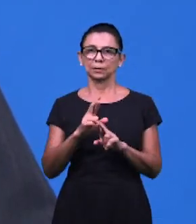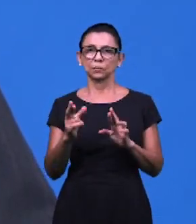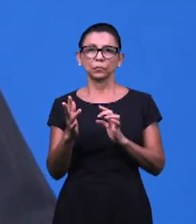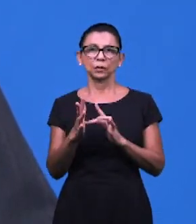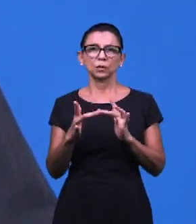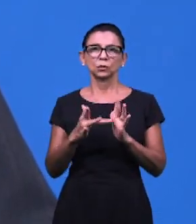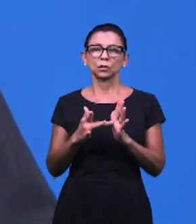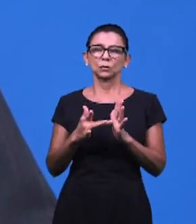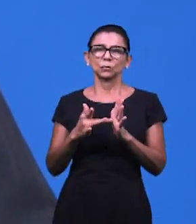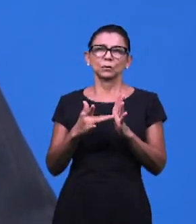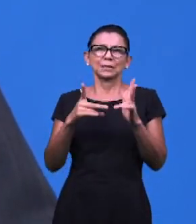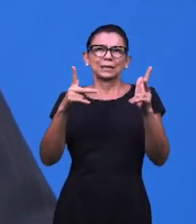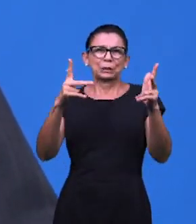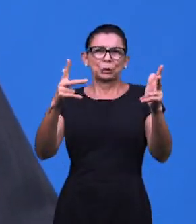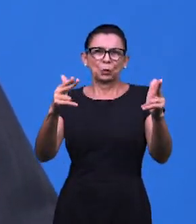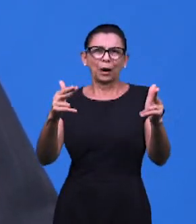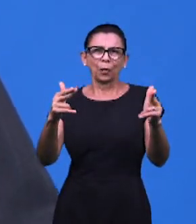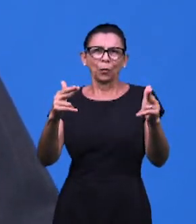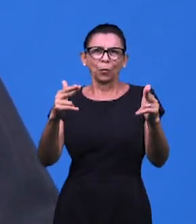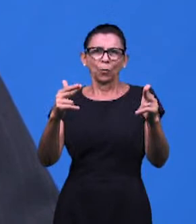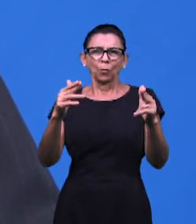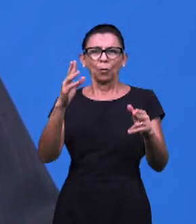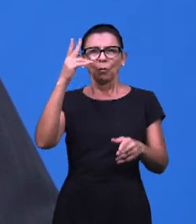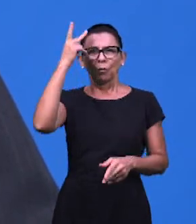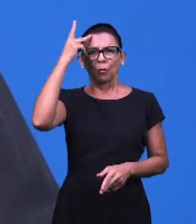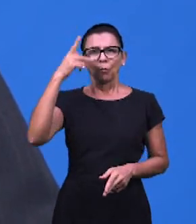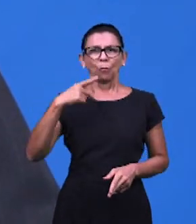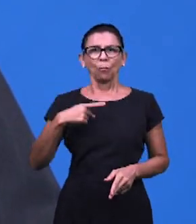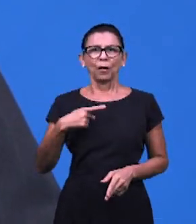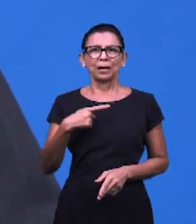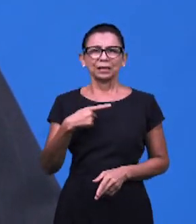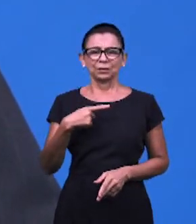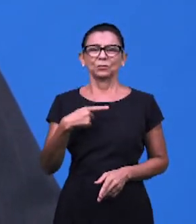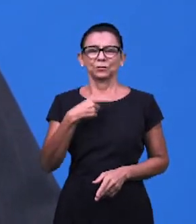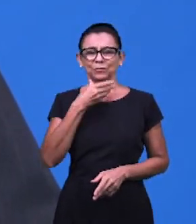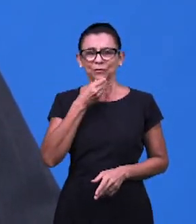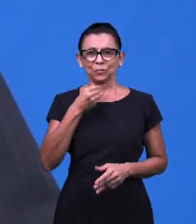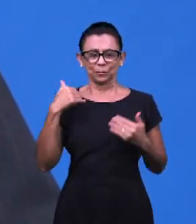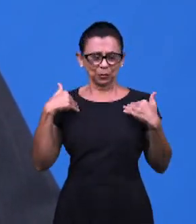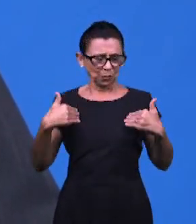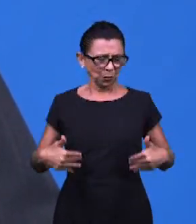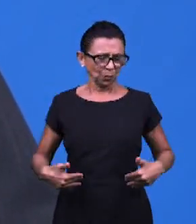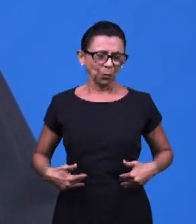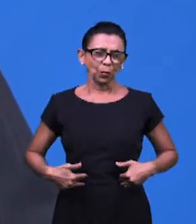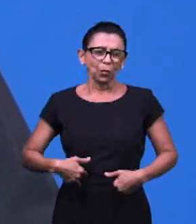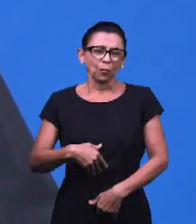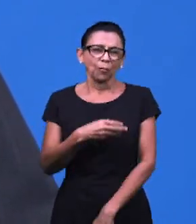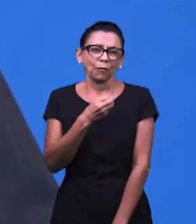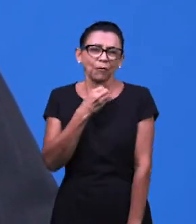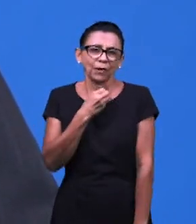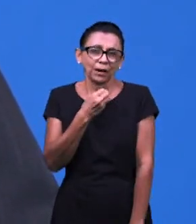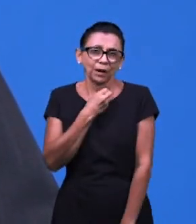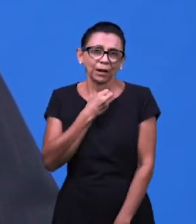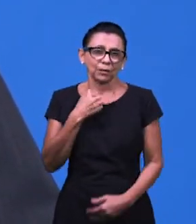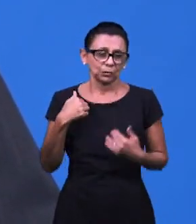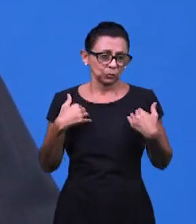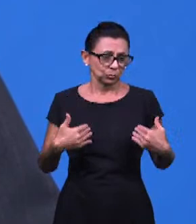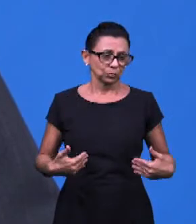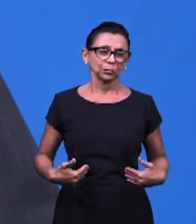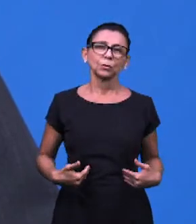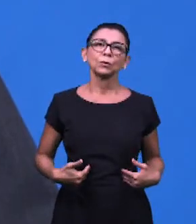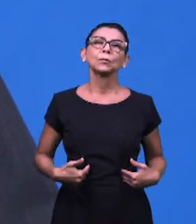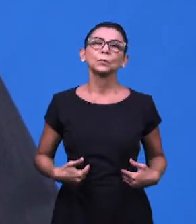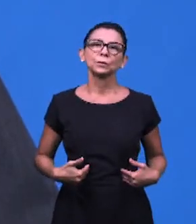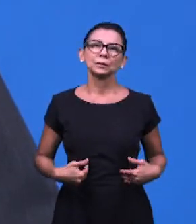ali ter se mostrado como homem, ou seja, na fragilidade, na condição humana, física, né? Da fraqueza naturalmente